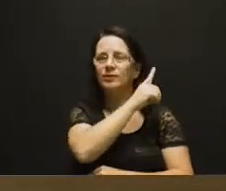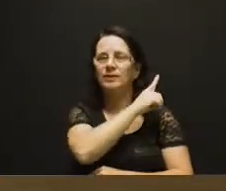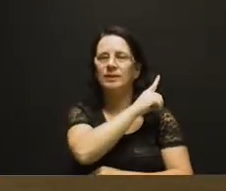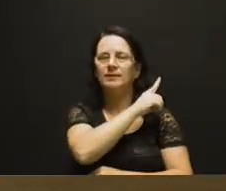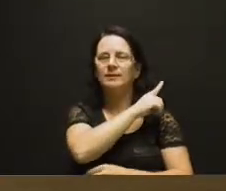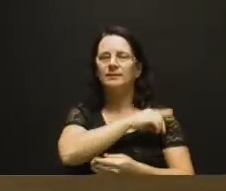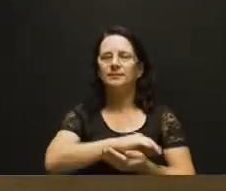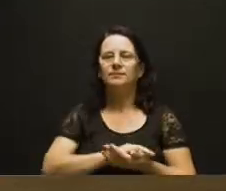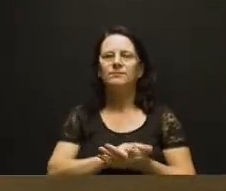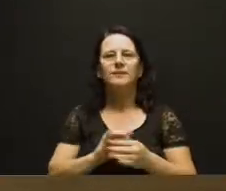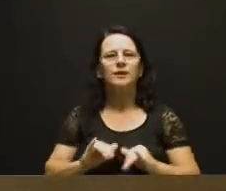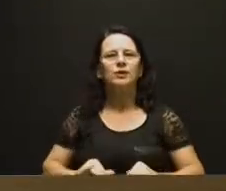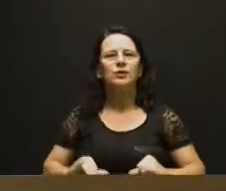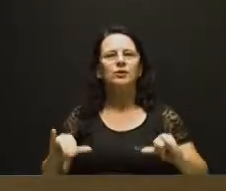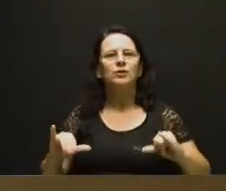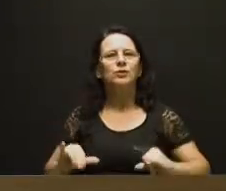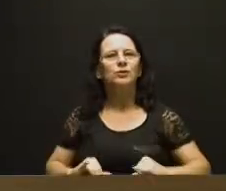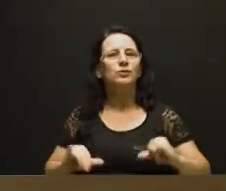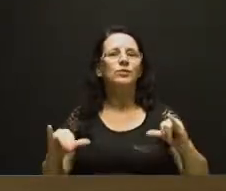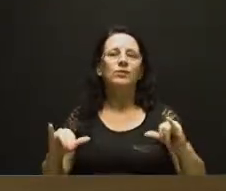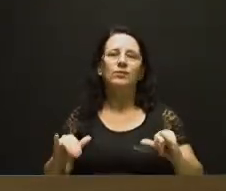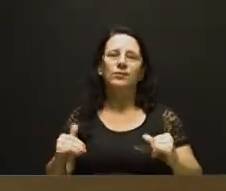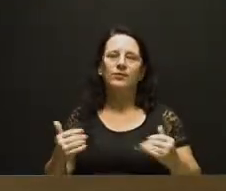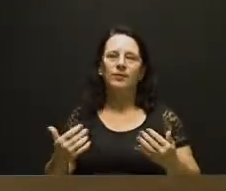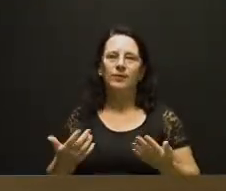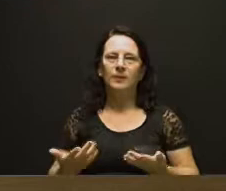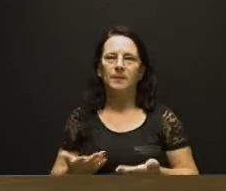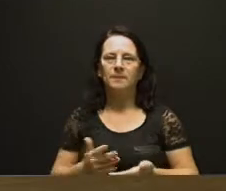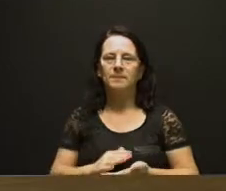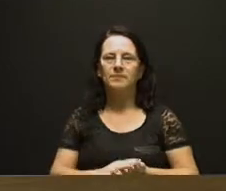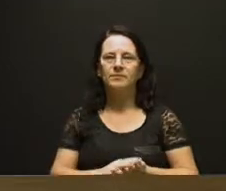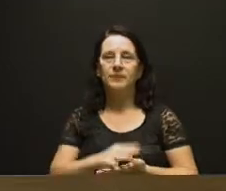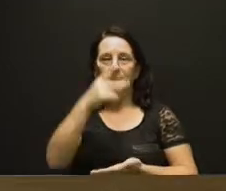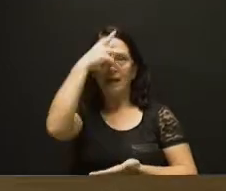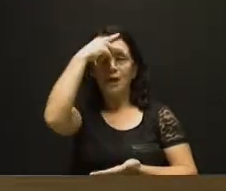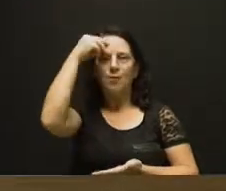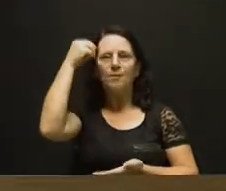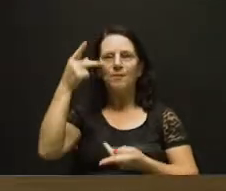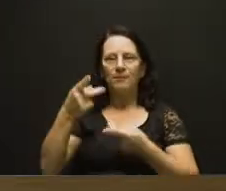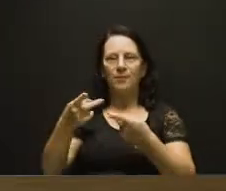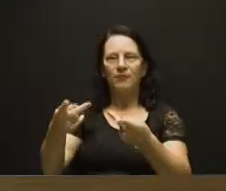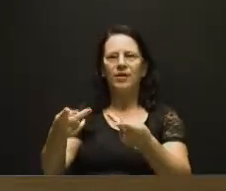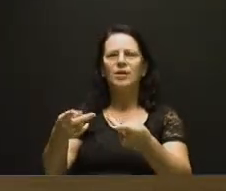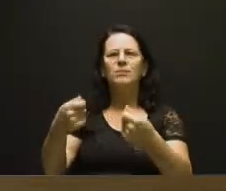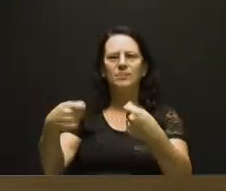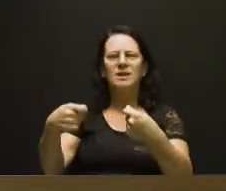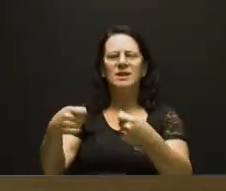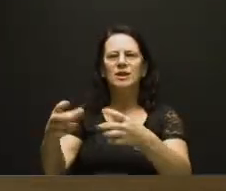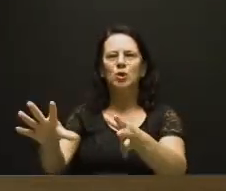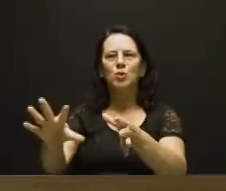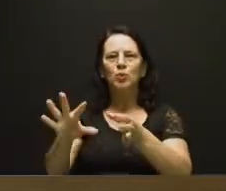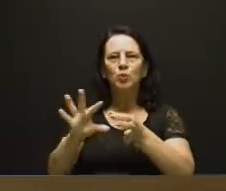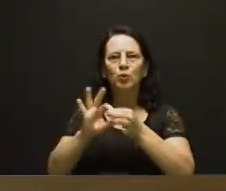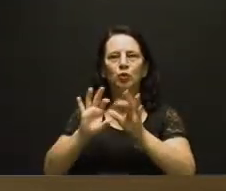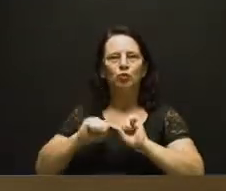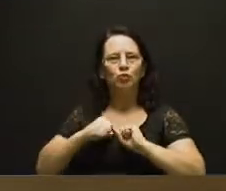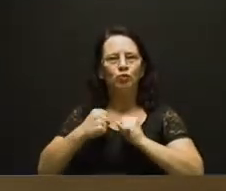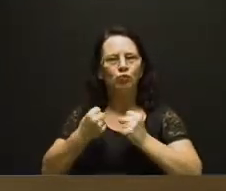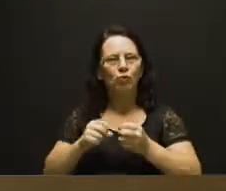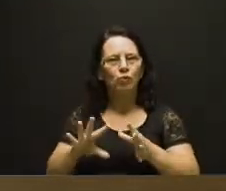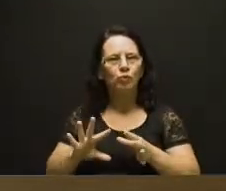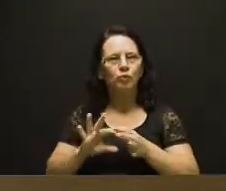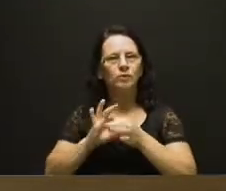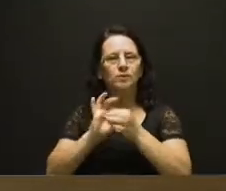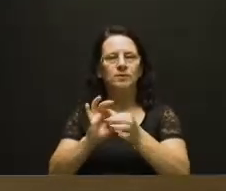isso e sofrer em decorrência disso então prefeito eu acho que precisa de uma junção de esforços é